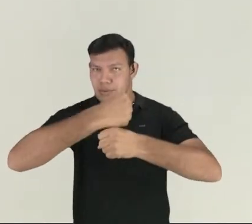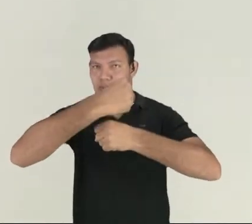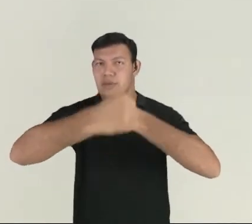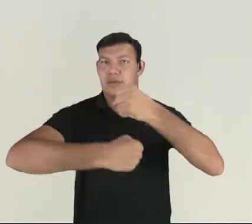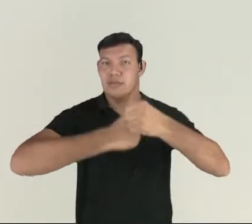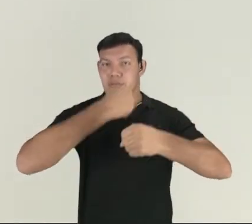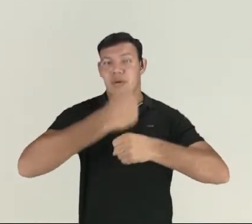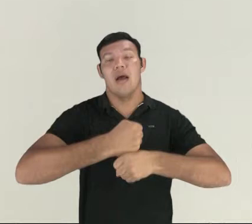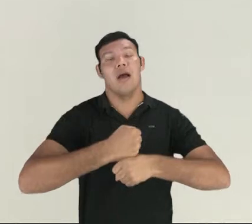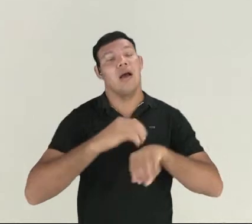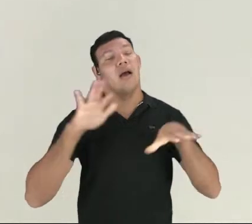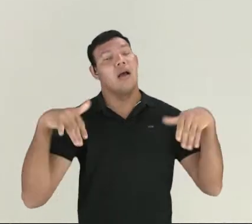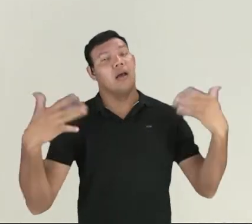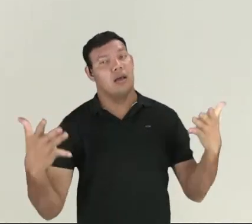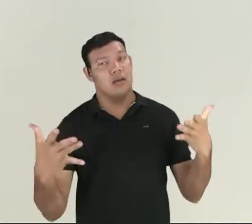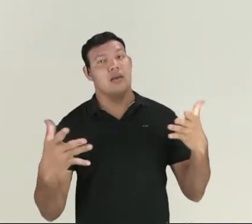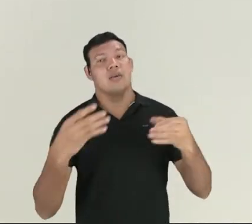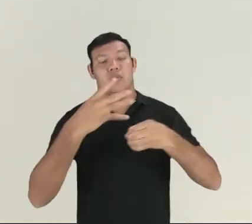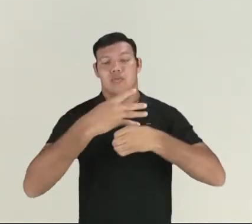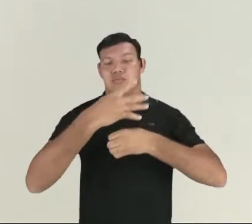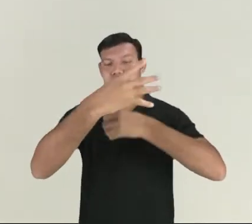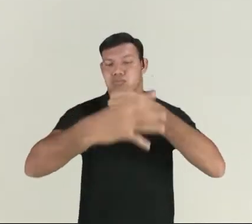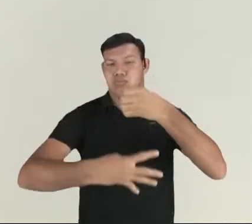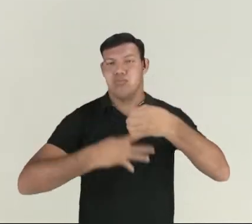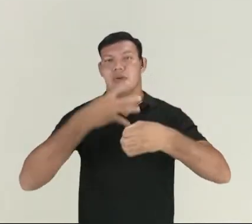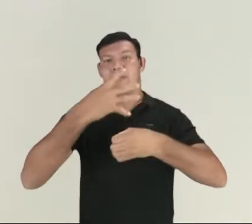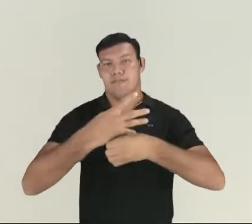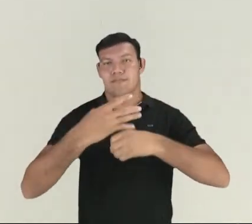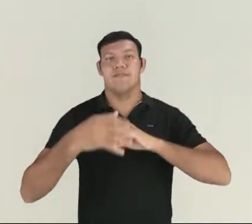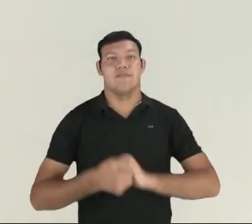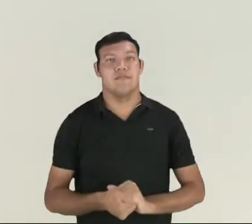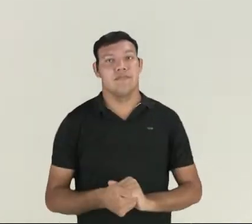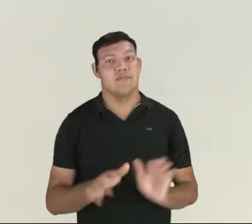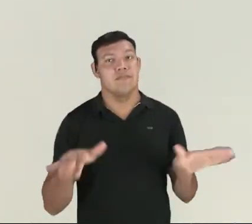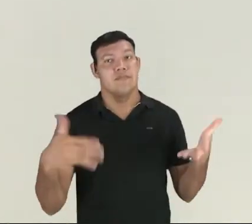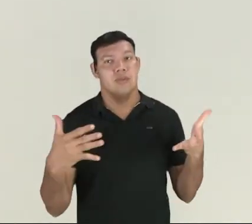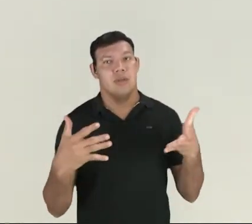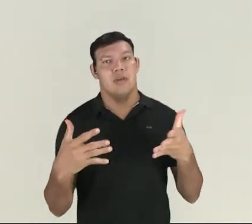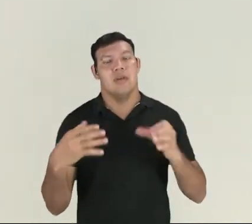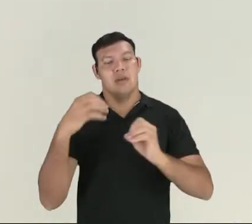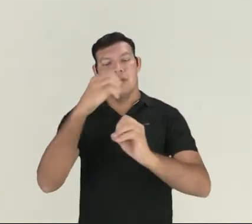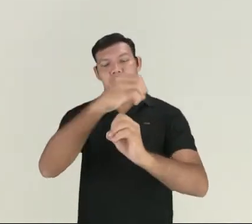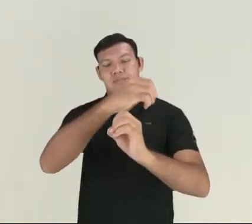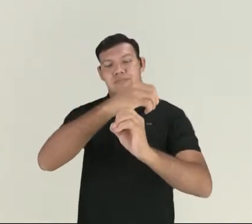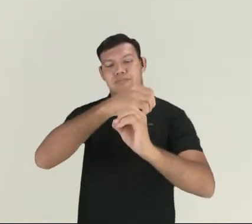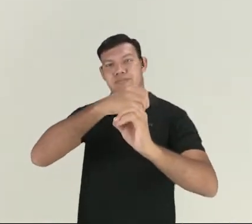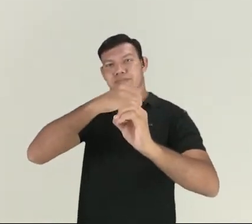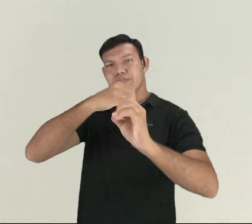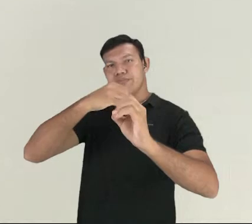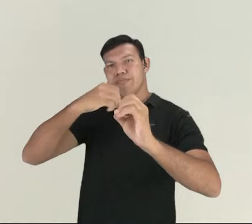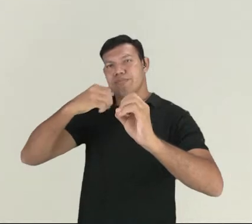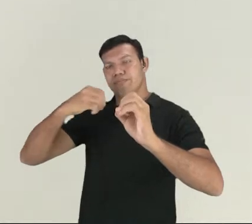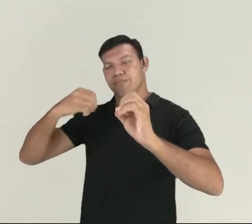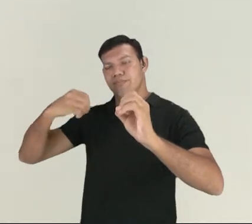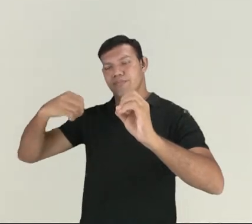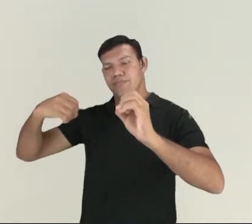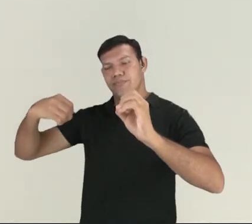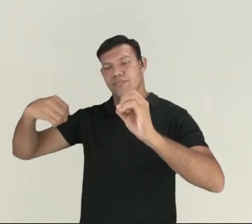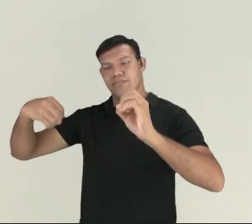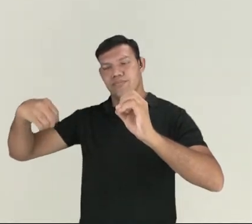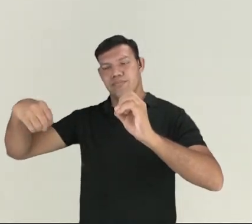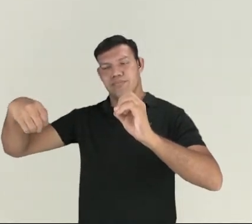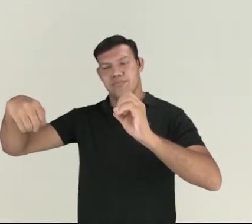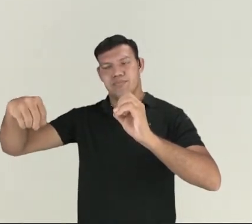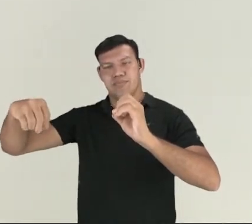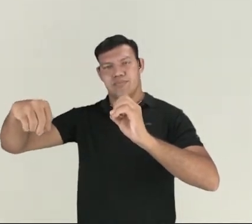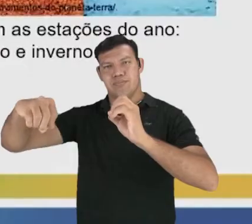temos como consequência as estações do ano. Conforme a Terra ela vai tendo essa inclinação aí em relação ao seu eixo, a